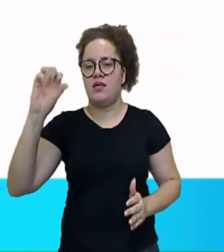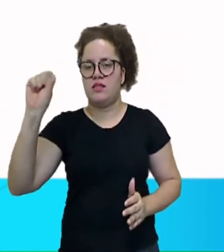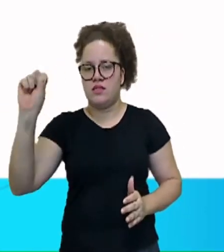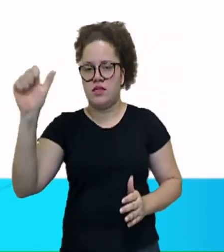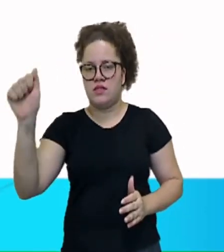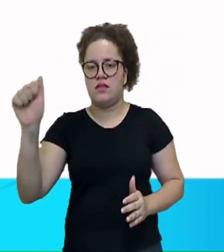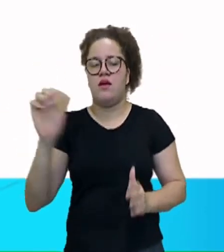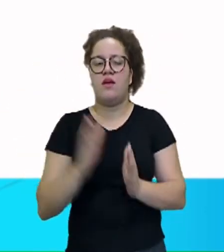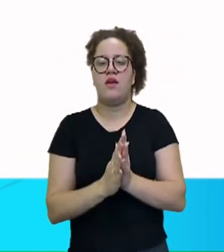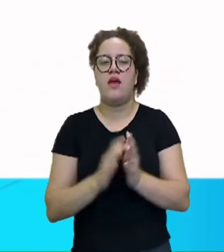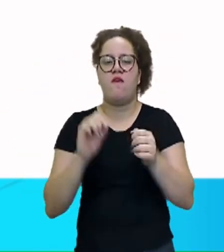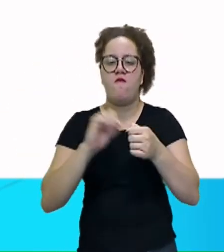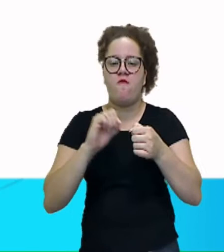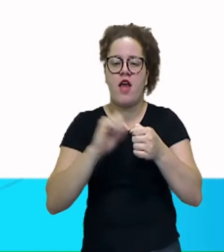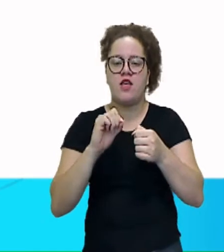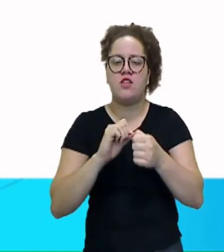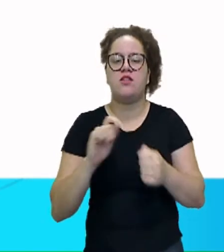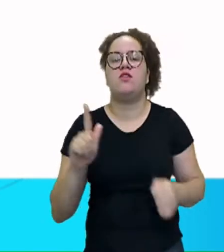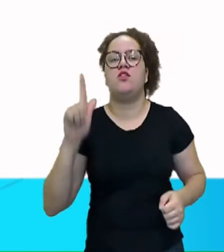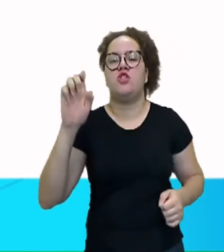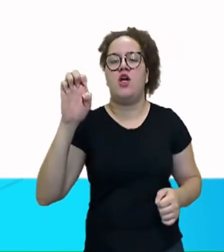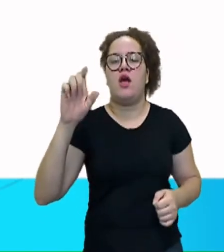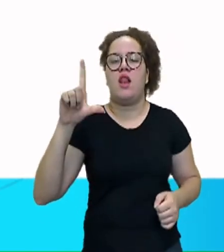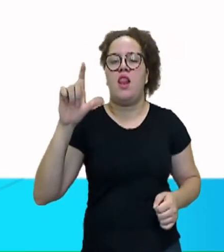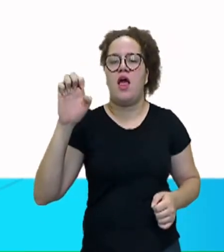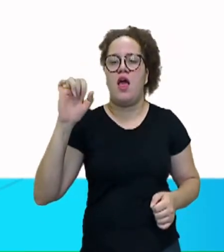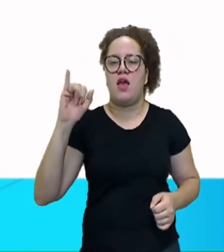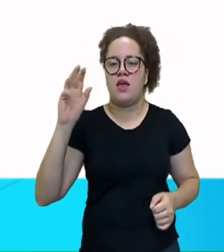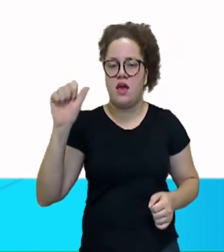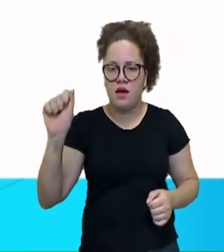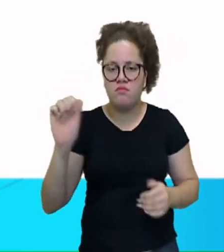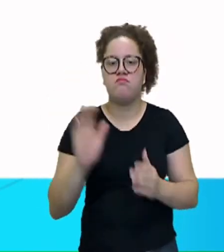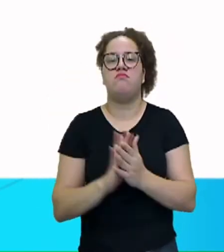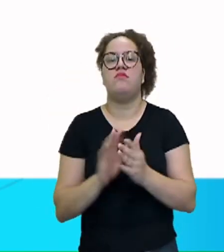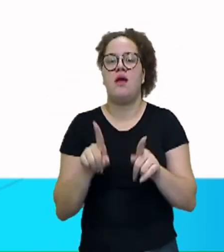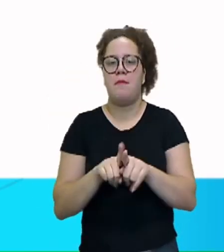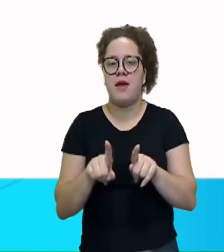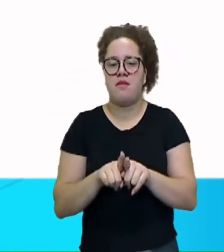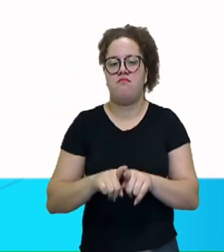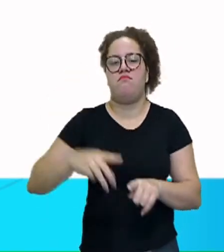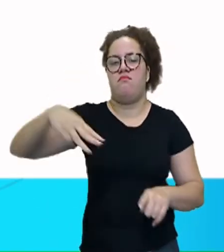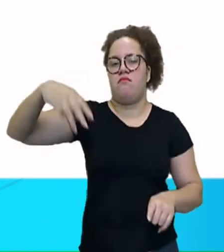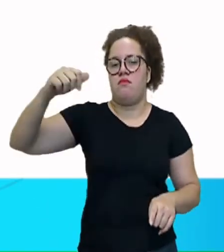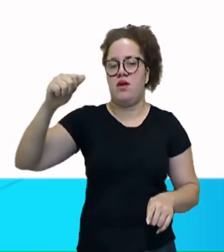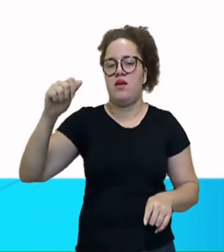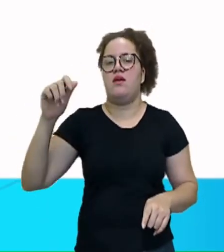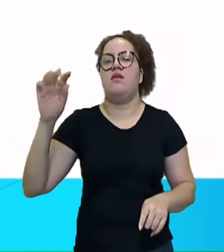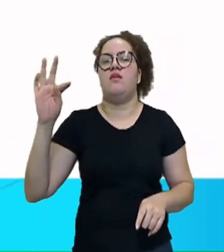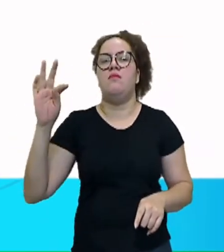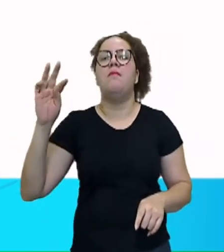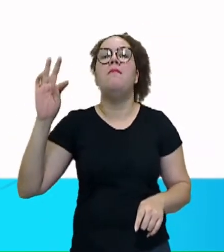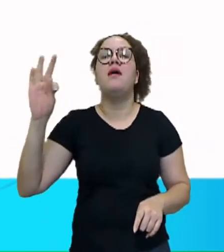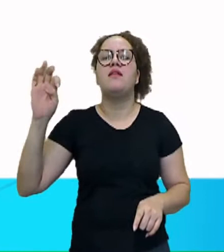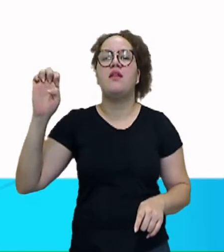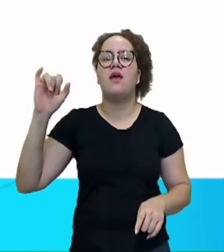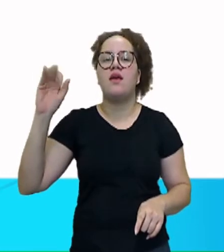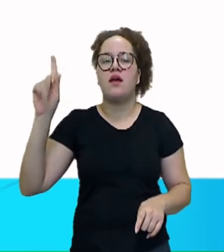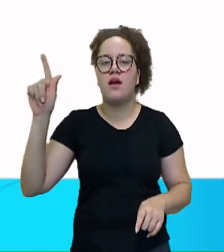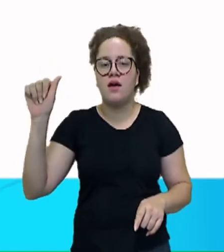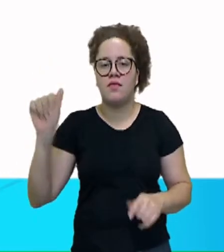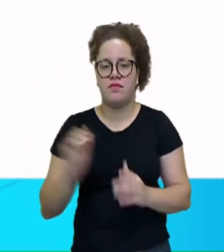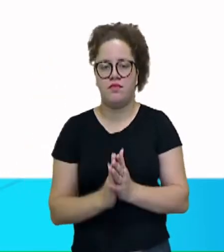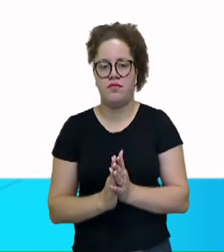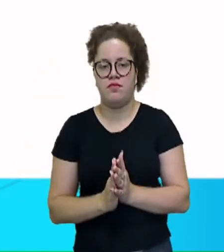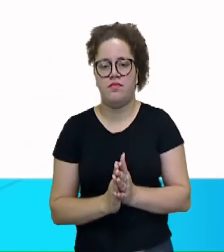feita de geleia e feita de manteiga de amendoim. A Mona Lisa, ela é